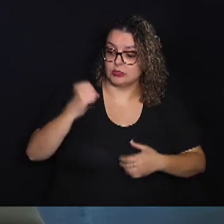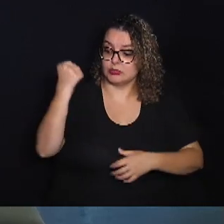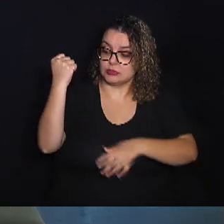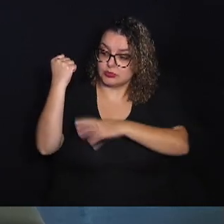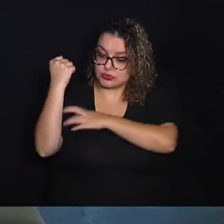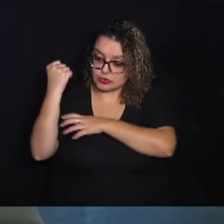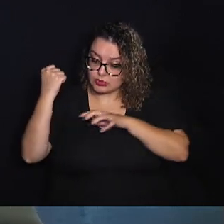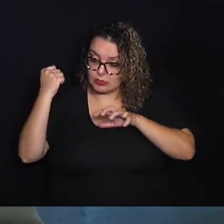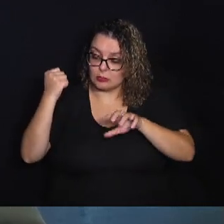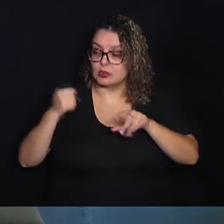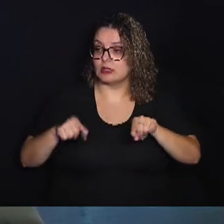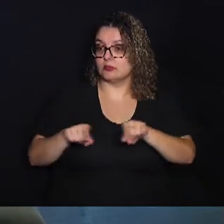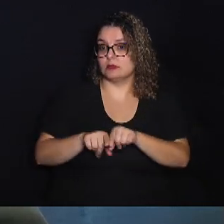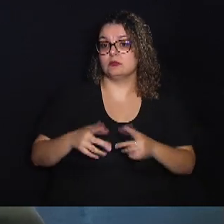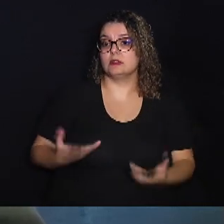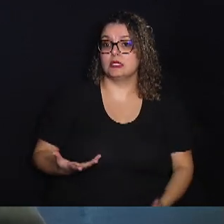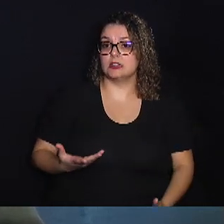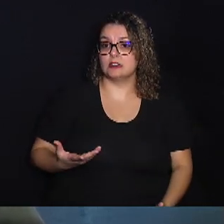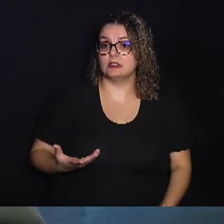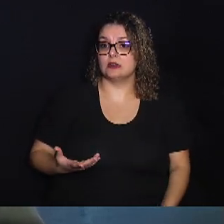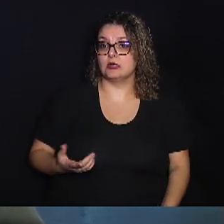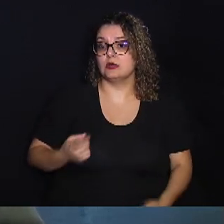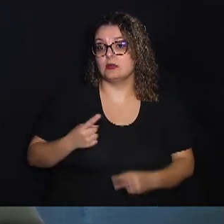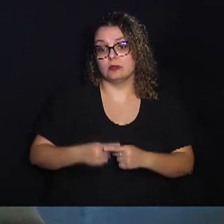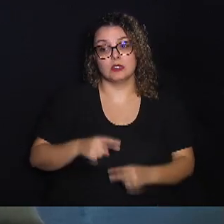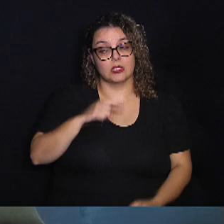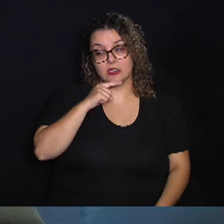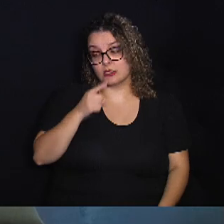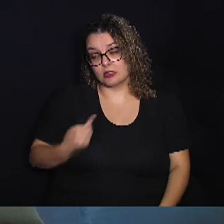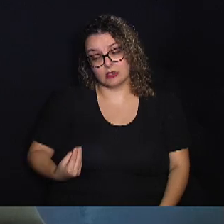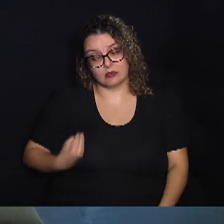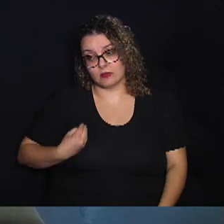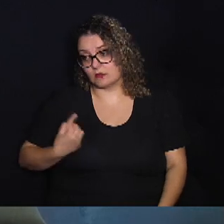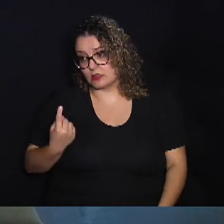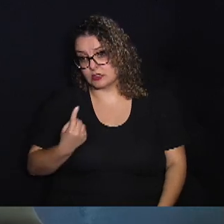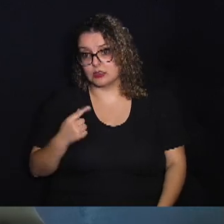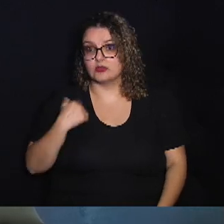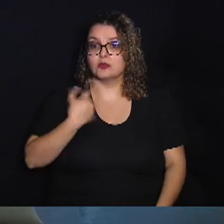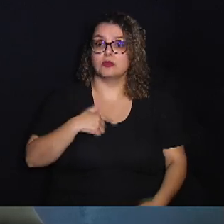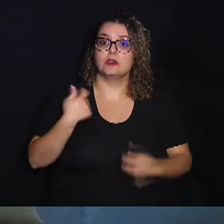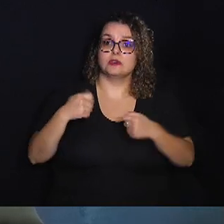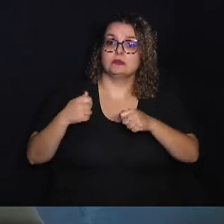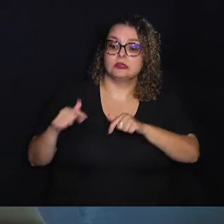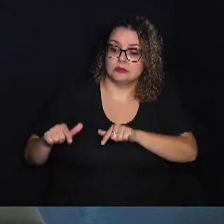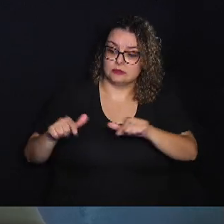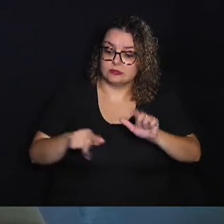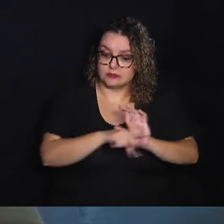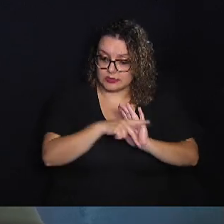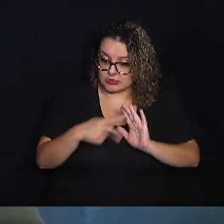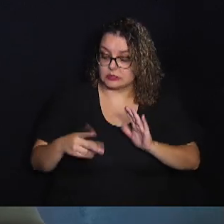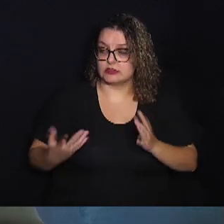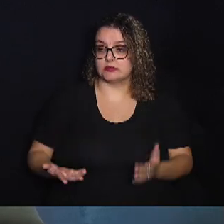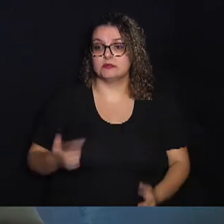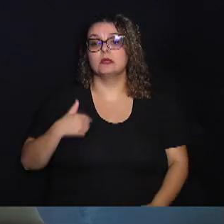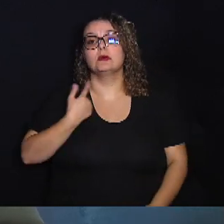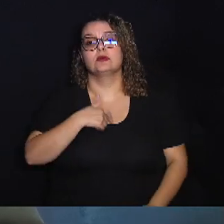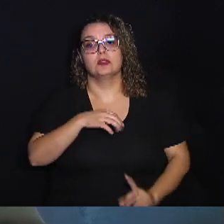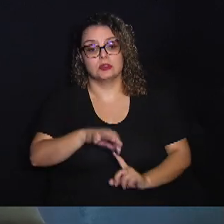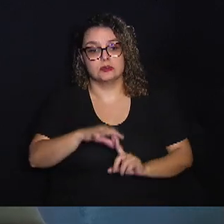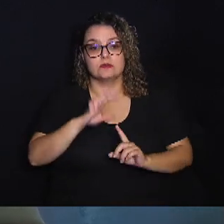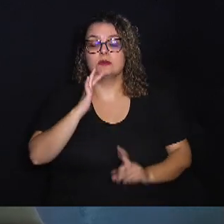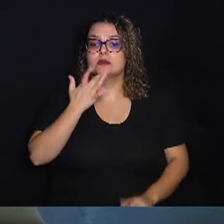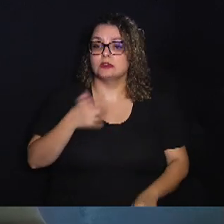também, mas esse lado também, porque ninguém vive sozinho, né? A gente precisa também de estar nos espaços, né? Então a gente prioriza